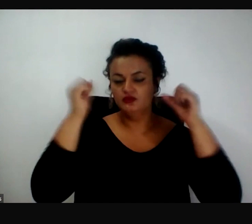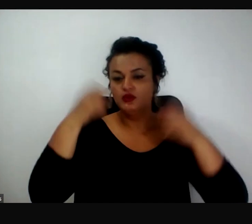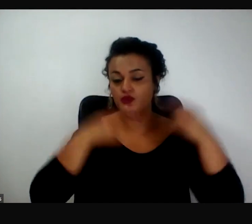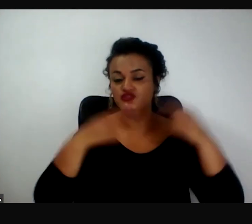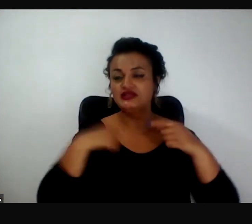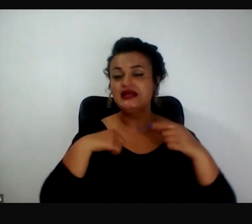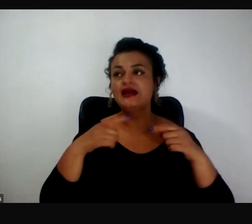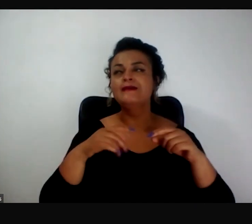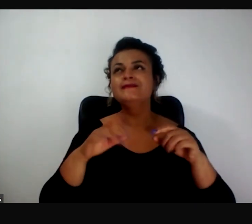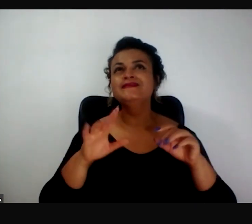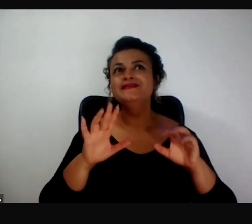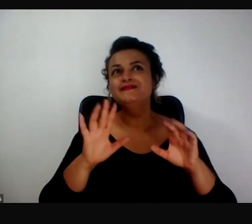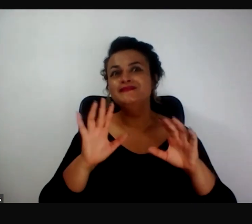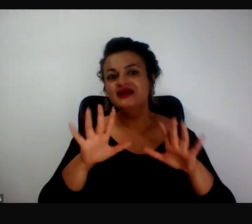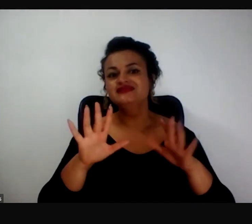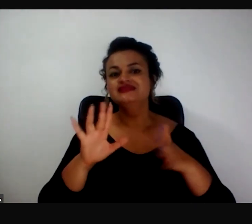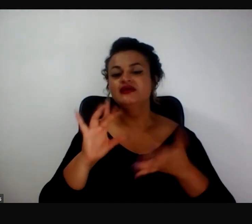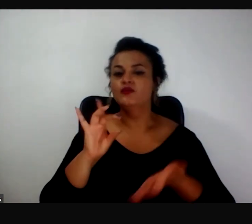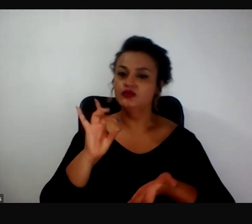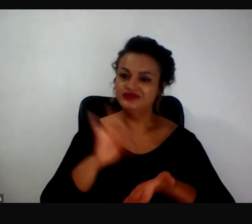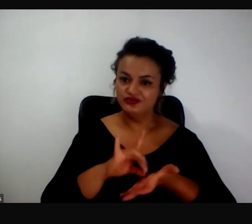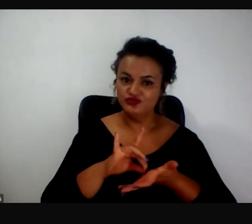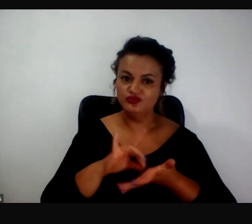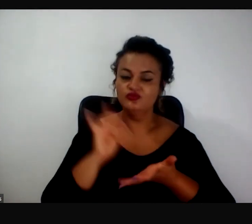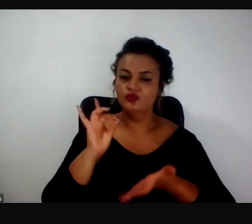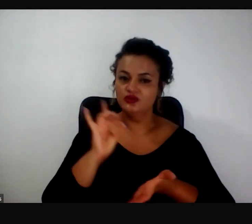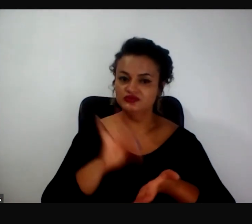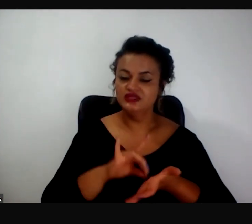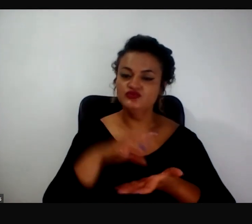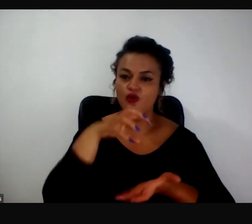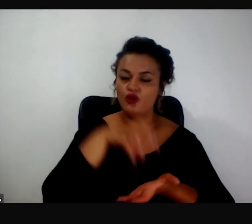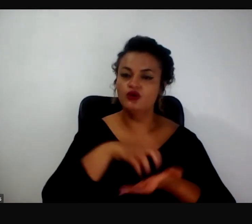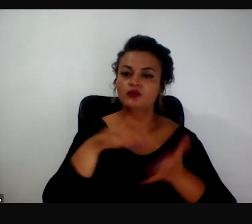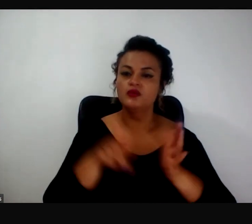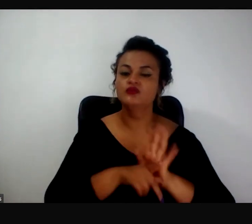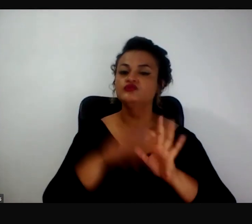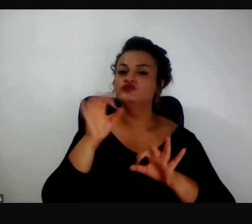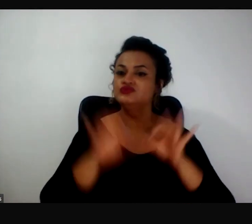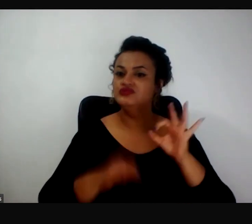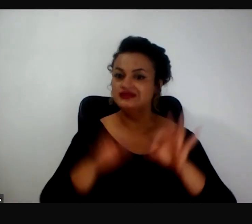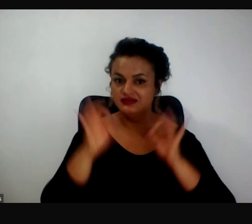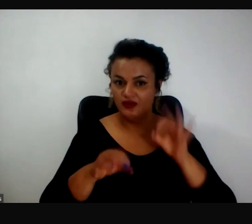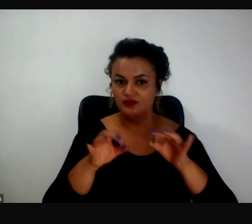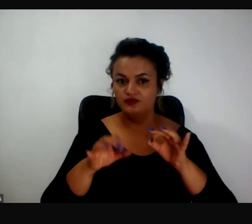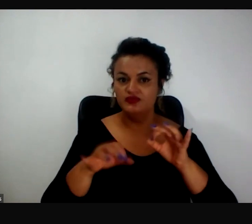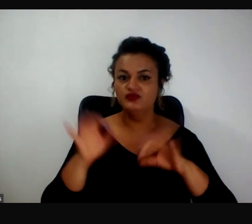como um autêntico órgão jurisdicional que,